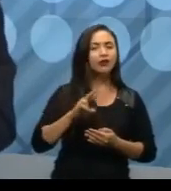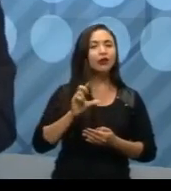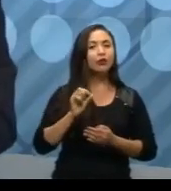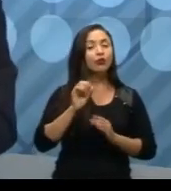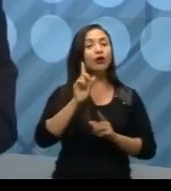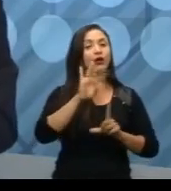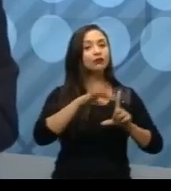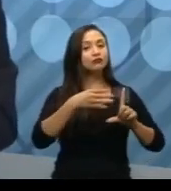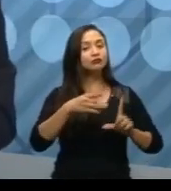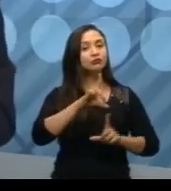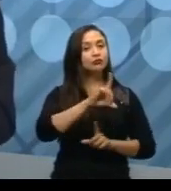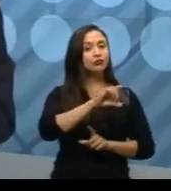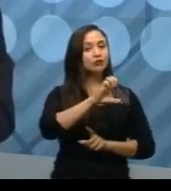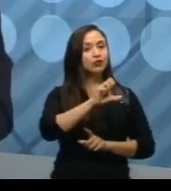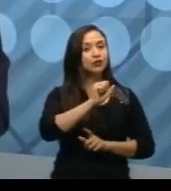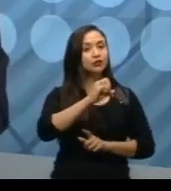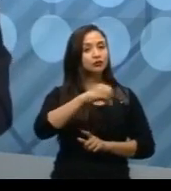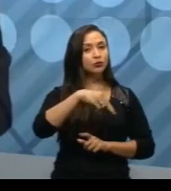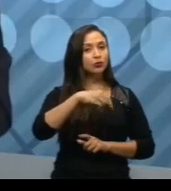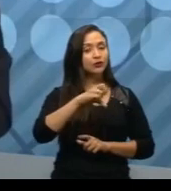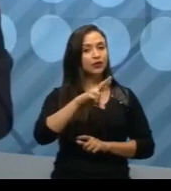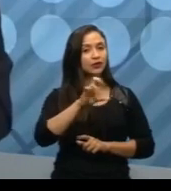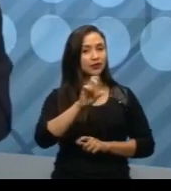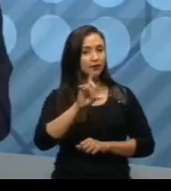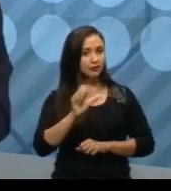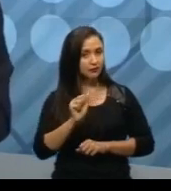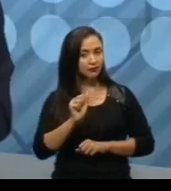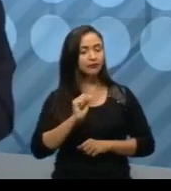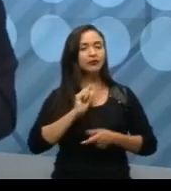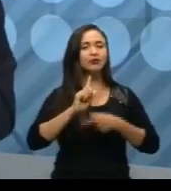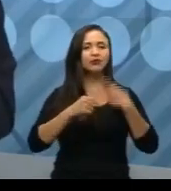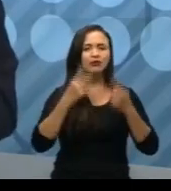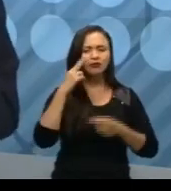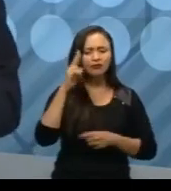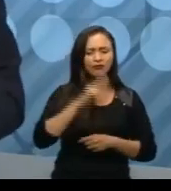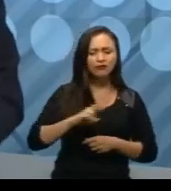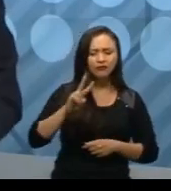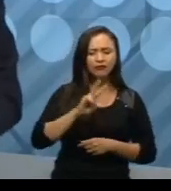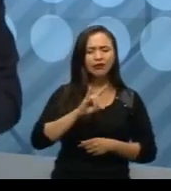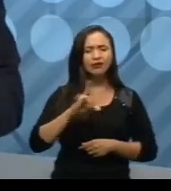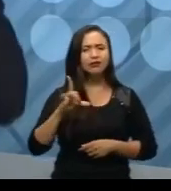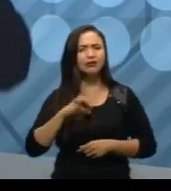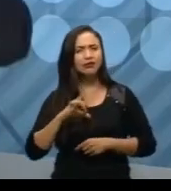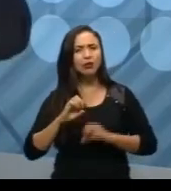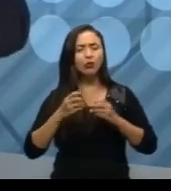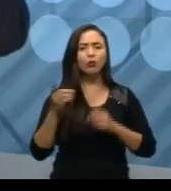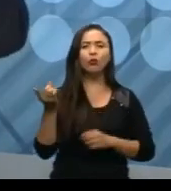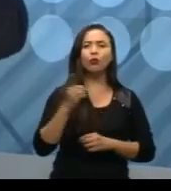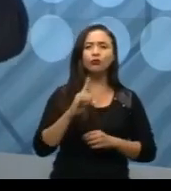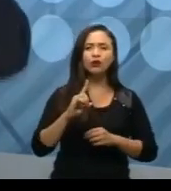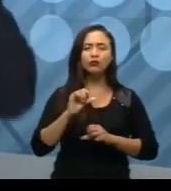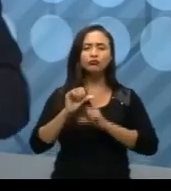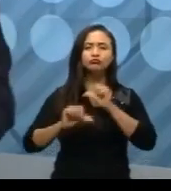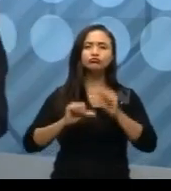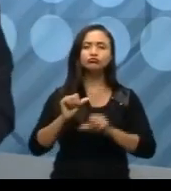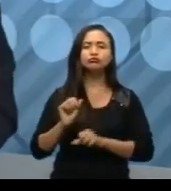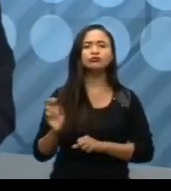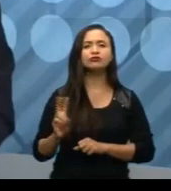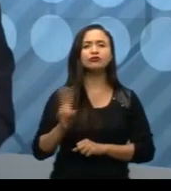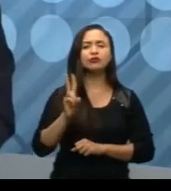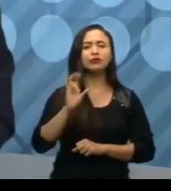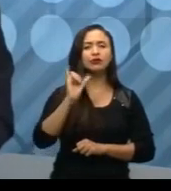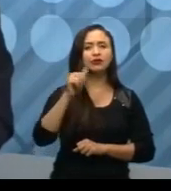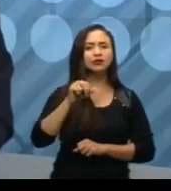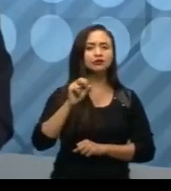Não vai fazer comparação com uma onerada. E daí você verifica se houve ou não aumento nos preços dos insumos